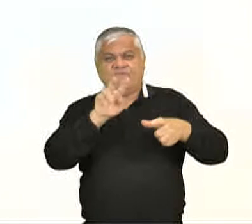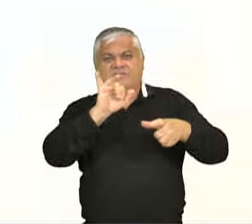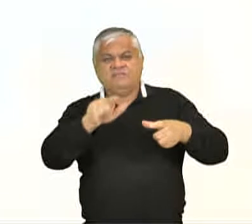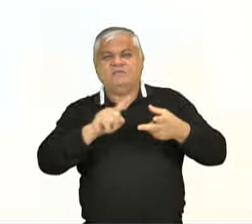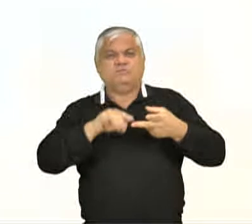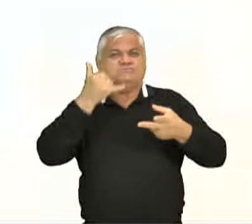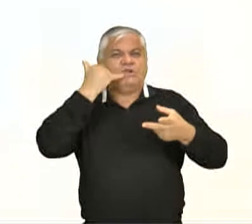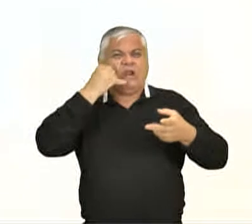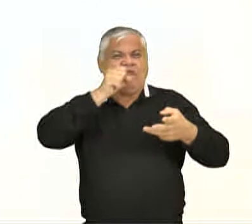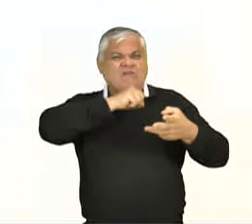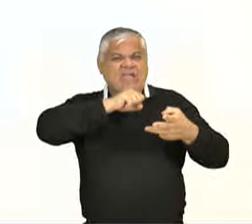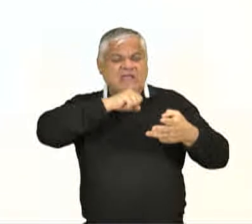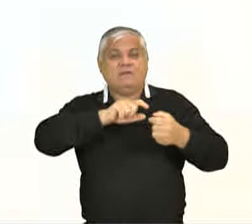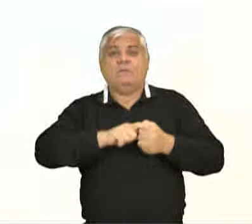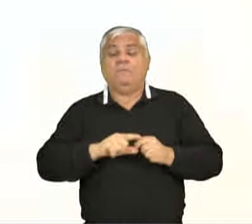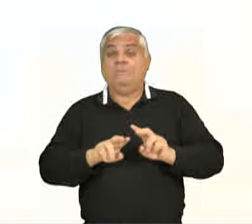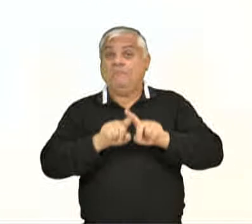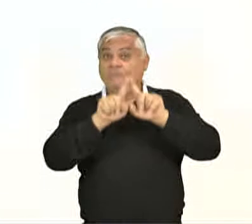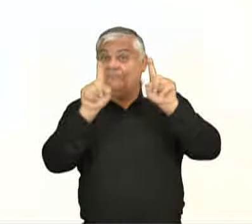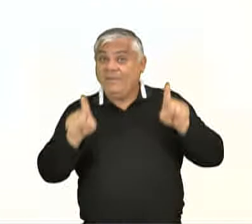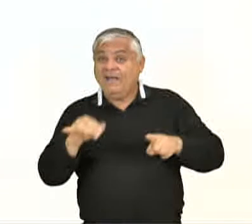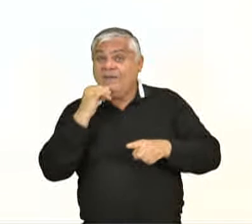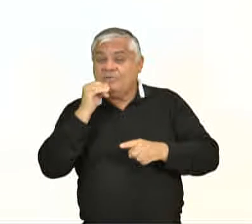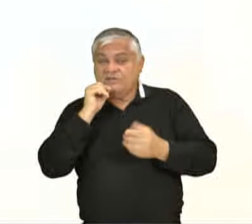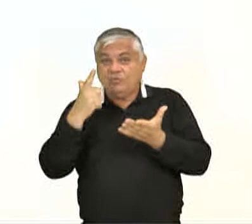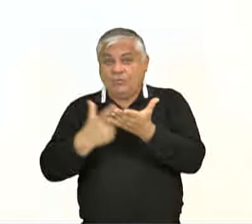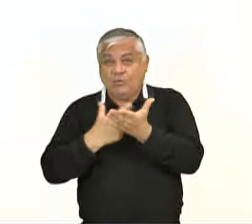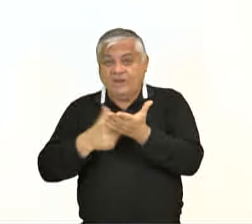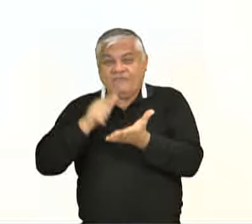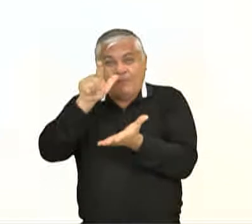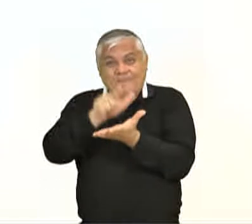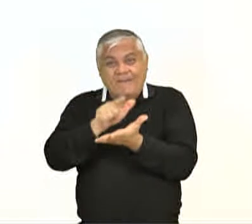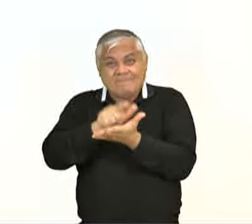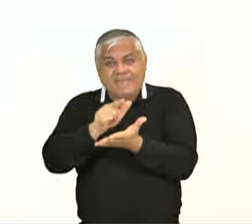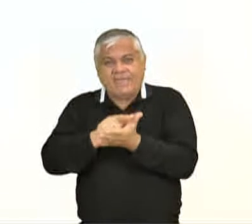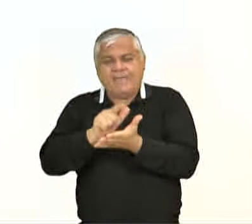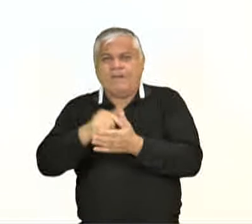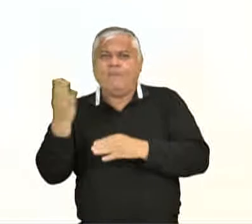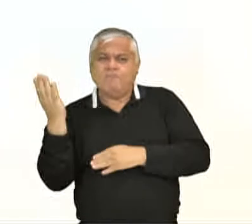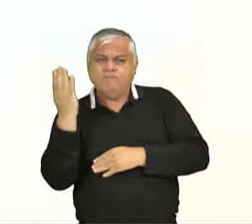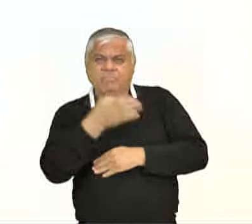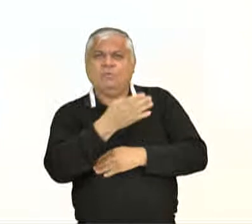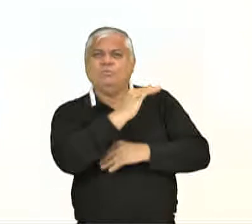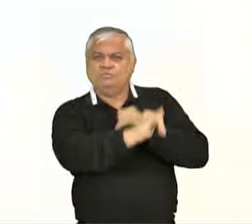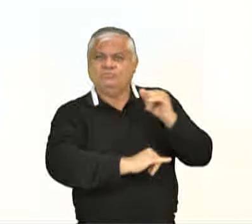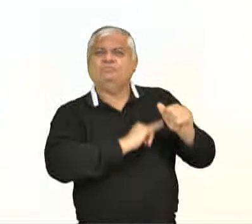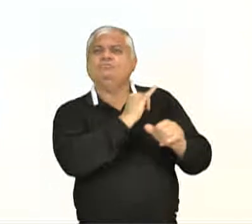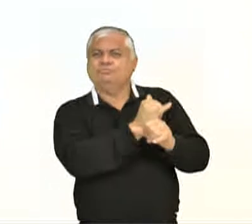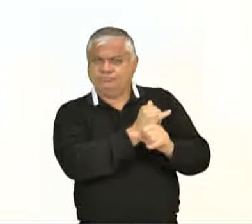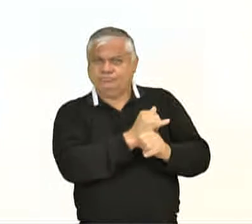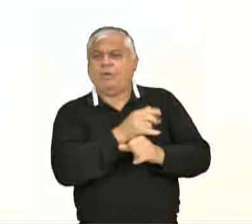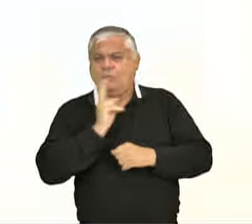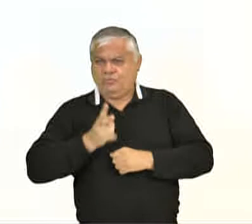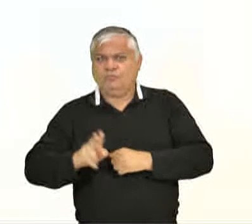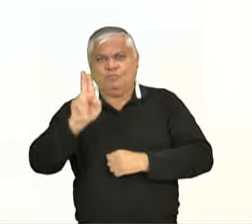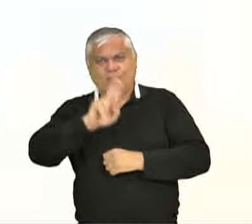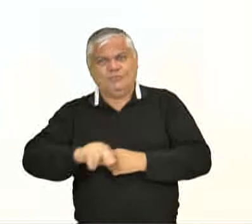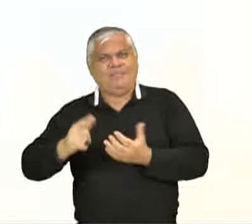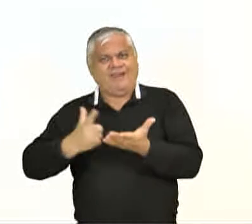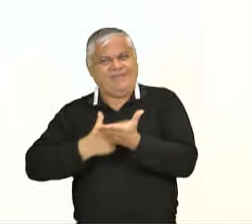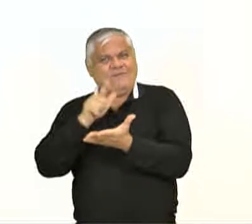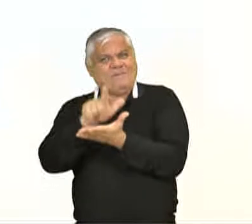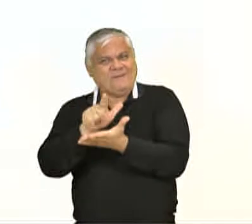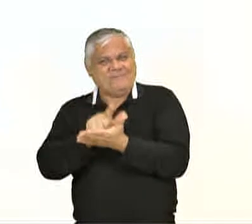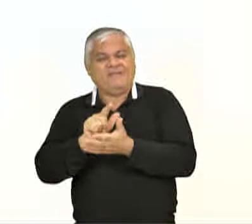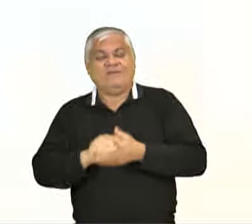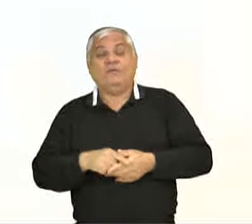celulares antigos. Porém, o livro físico ainda parece ser imbatível em relação à mídia digital. Muito